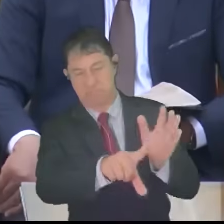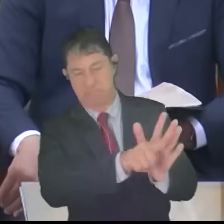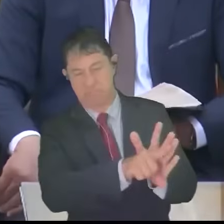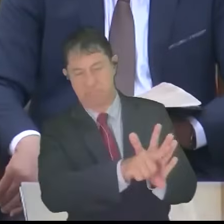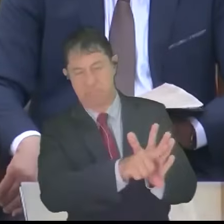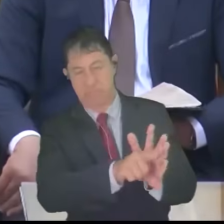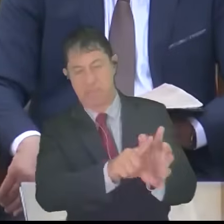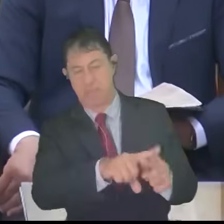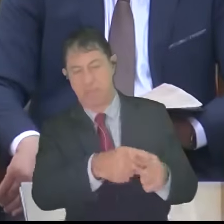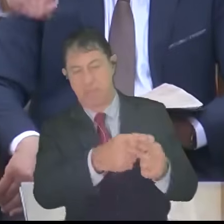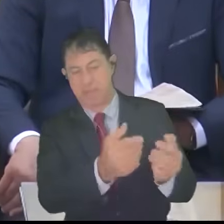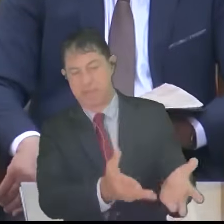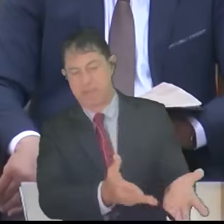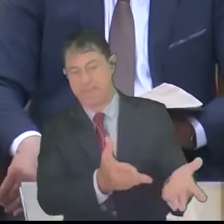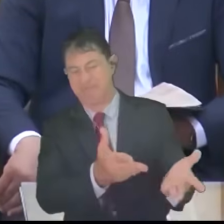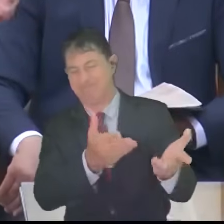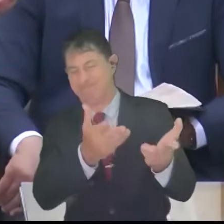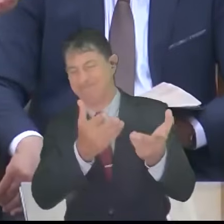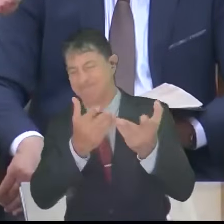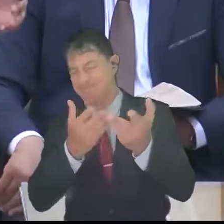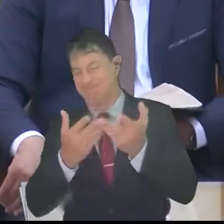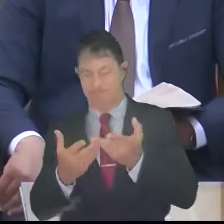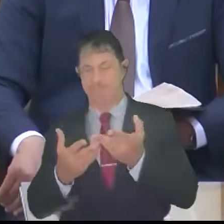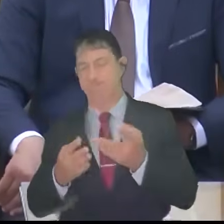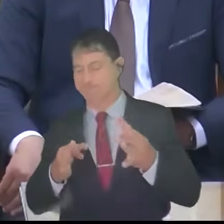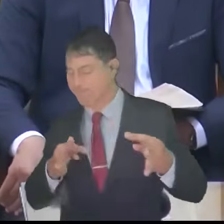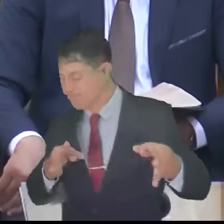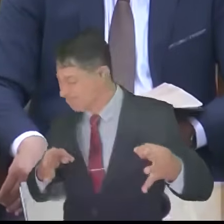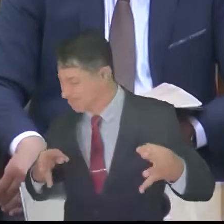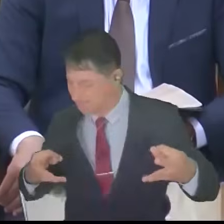mim todos que estáis cansados e